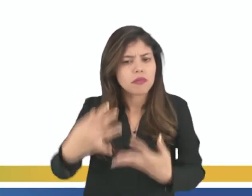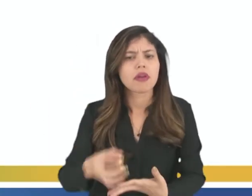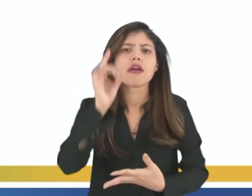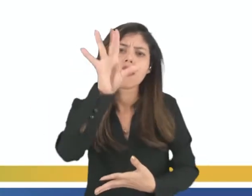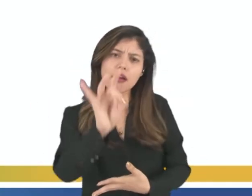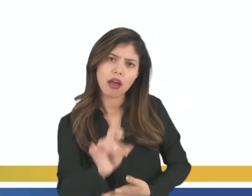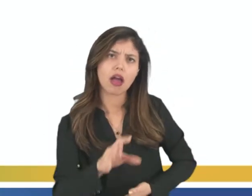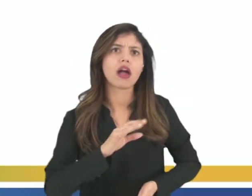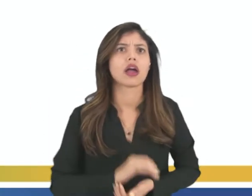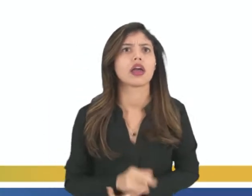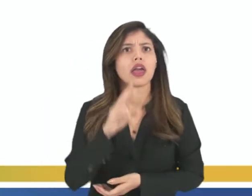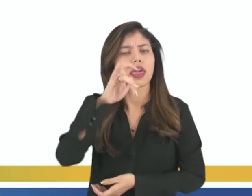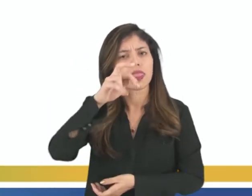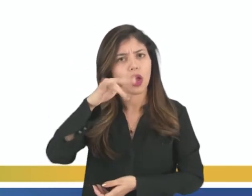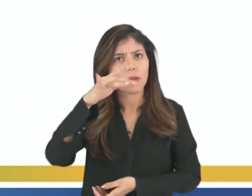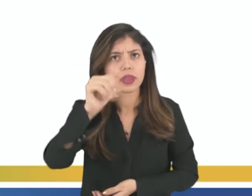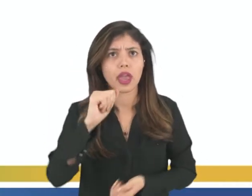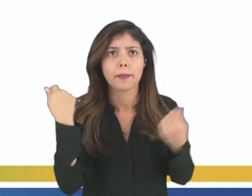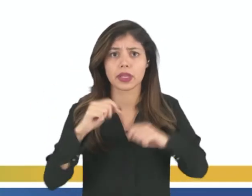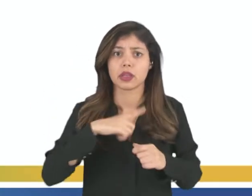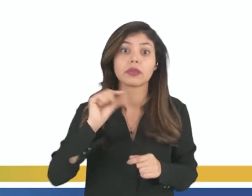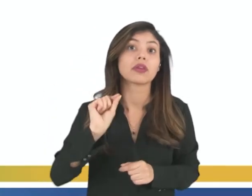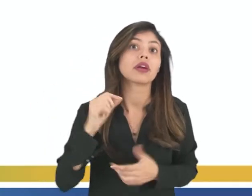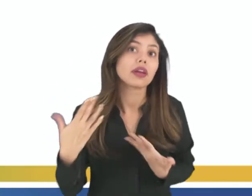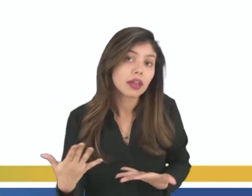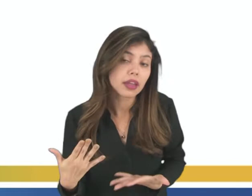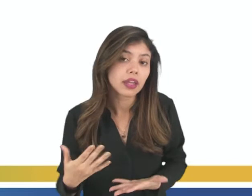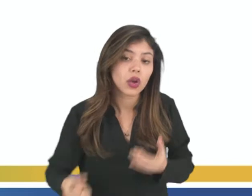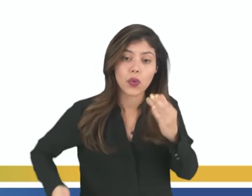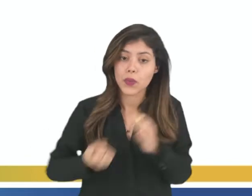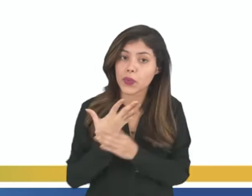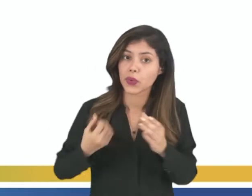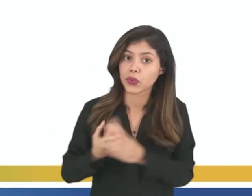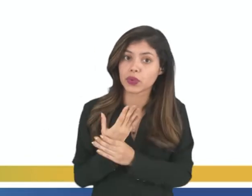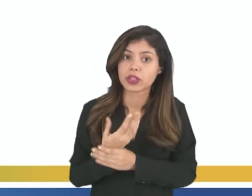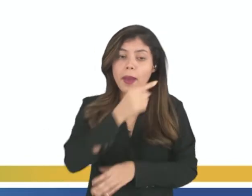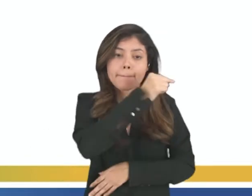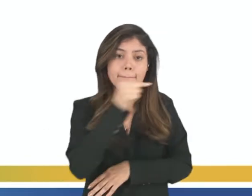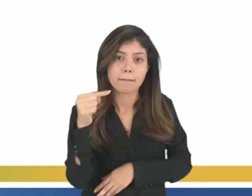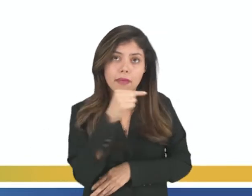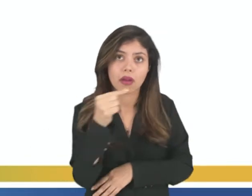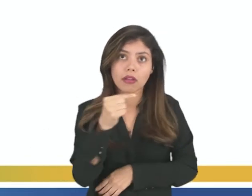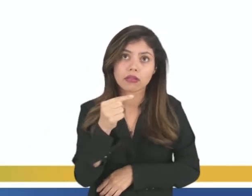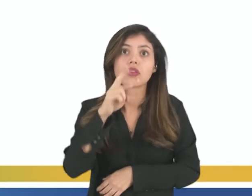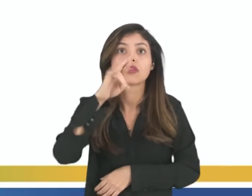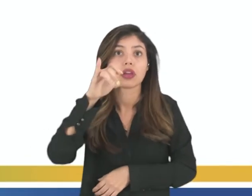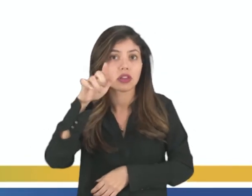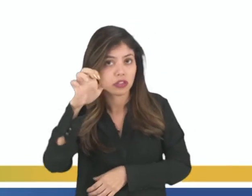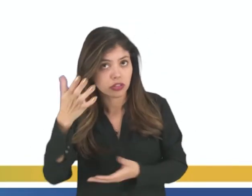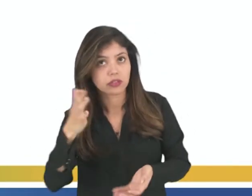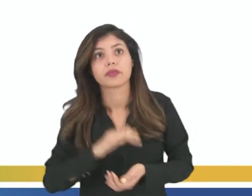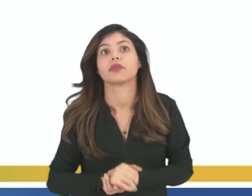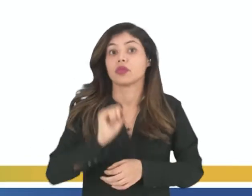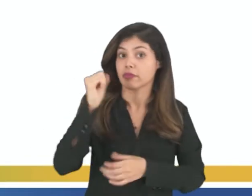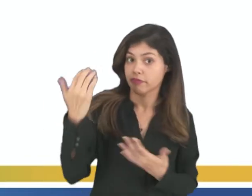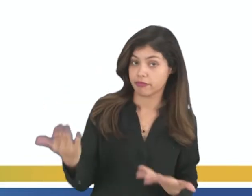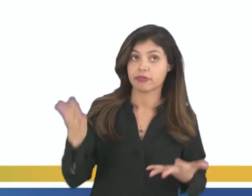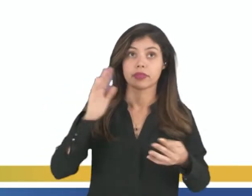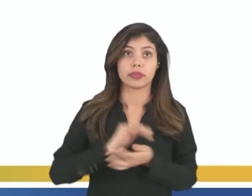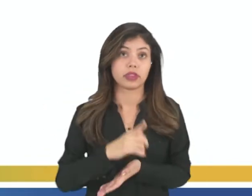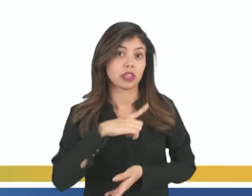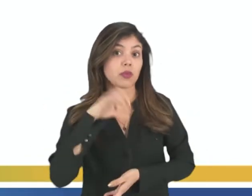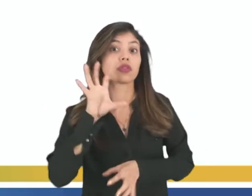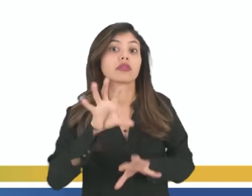de entalpia, nós precisamos ter a entalpia do produto menos a entalpia do reagente. Logo, nós teremos a